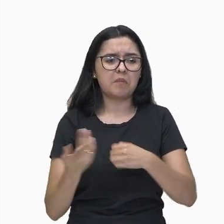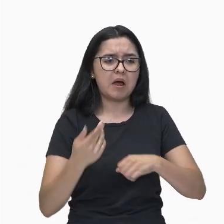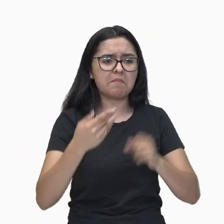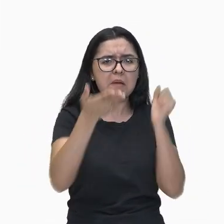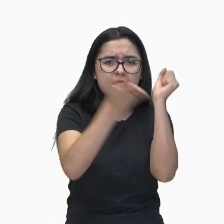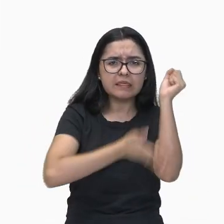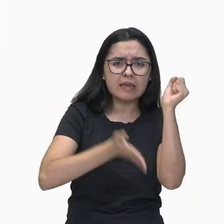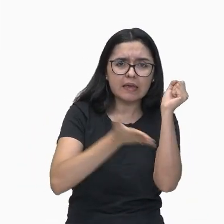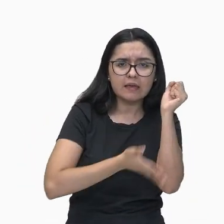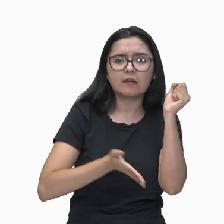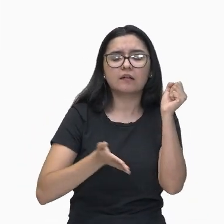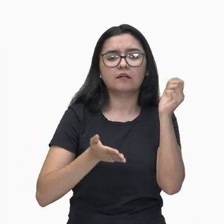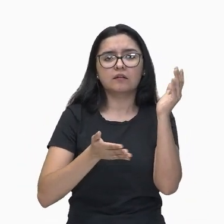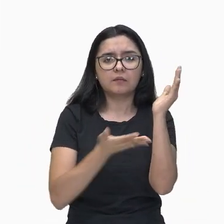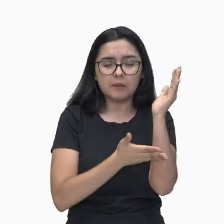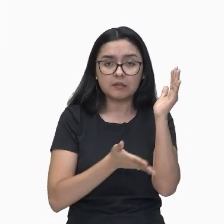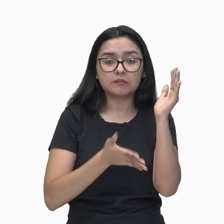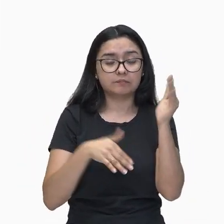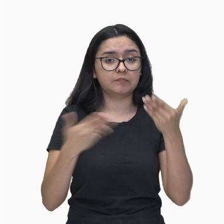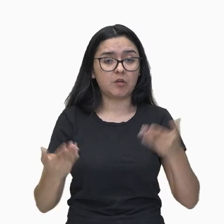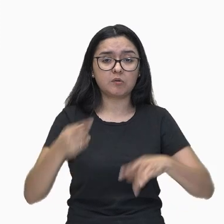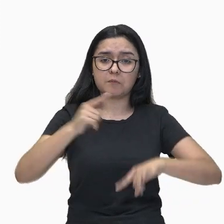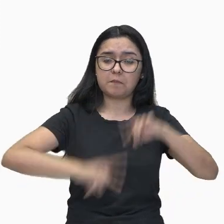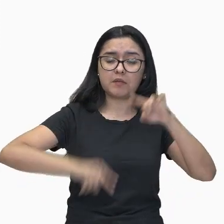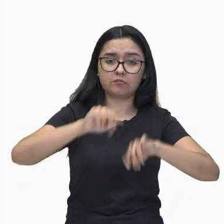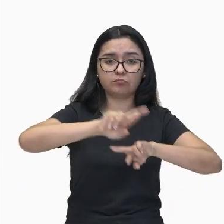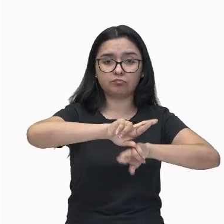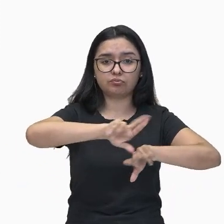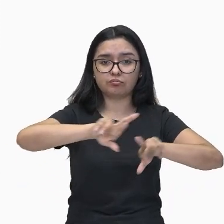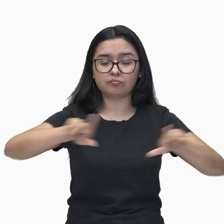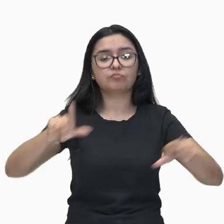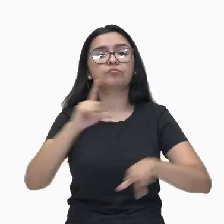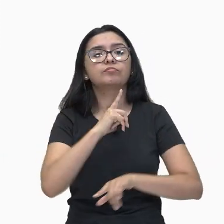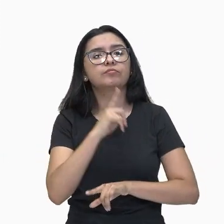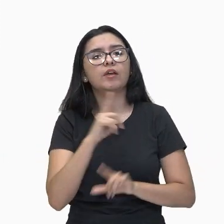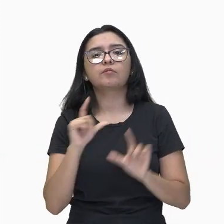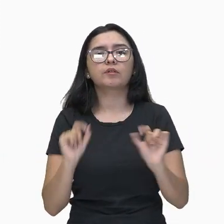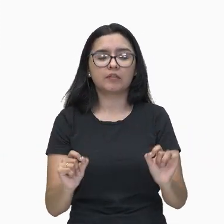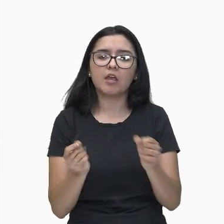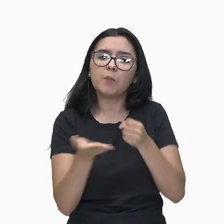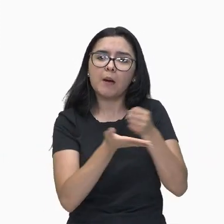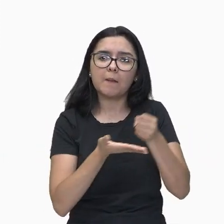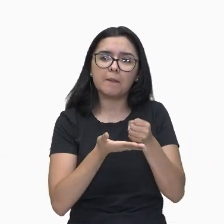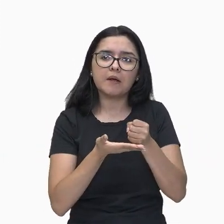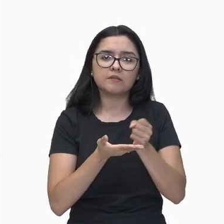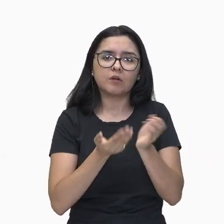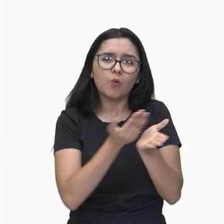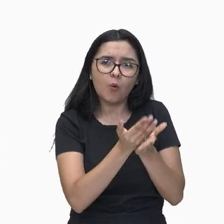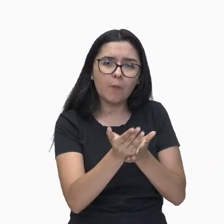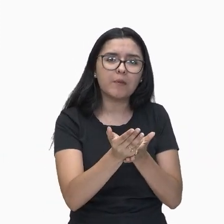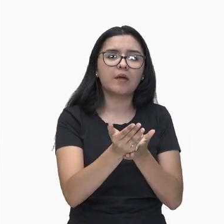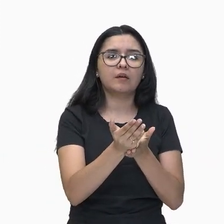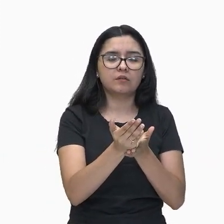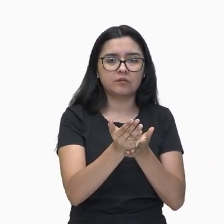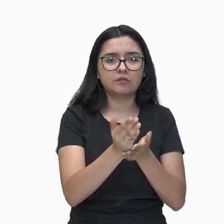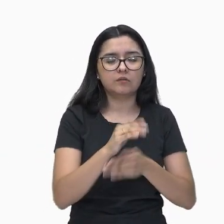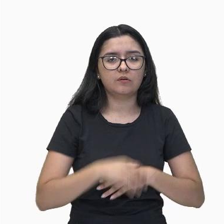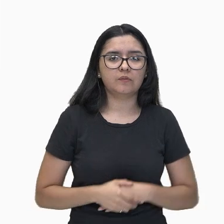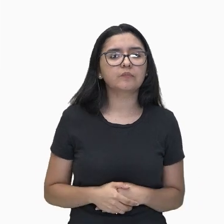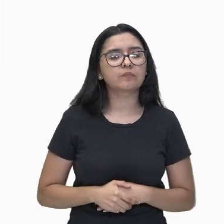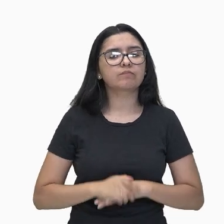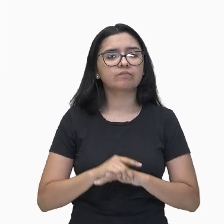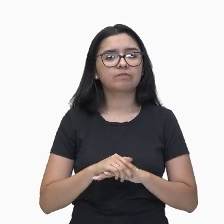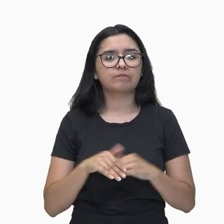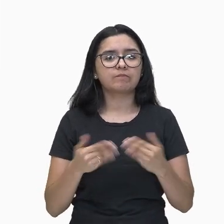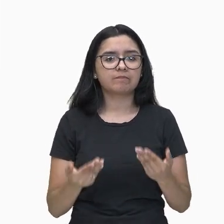madeira? Então, as coisas, os objetos, eles têm em si ali uma essência, que é aquilo que faz com que a